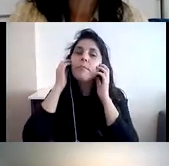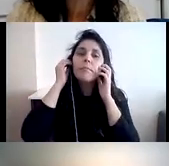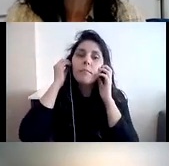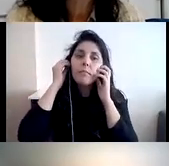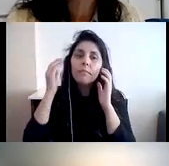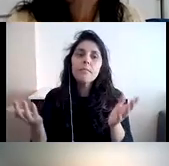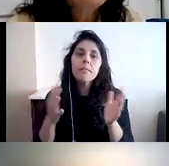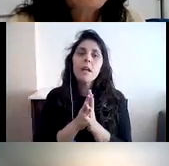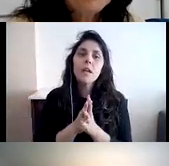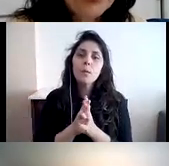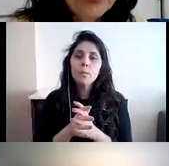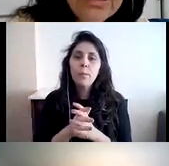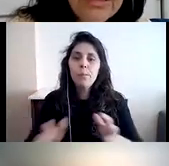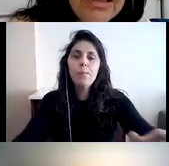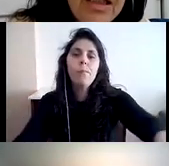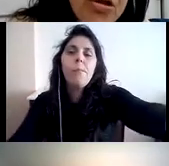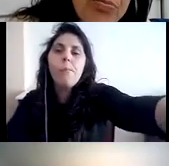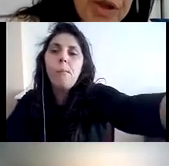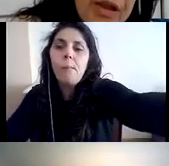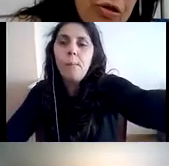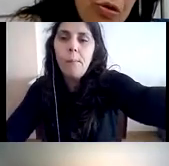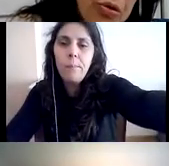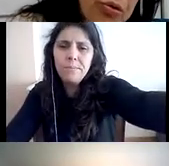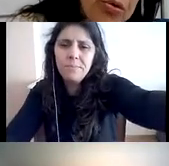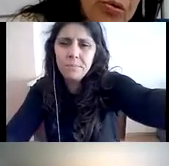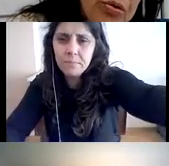Vou só um momento anterior. Eu sempre que